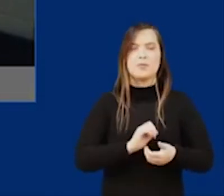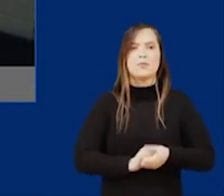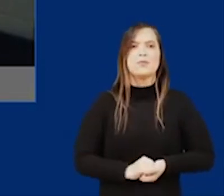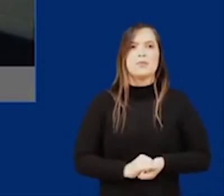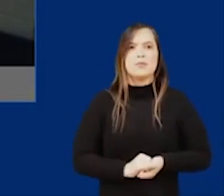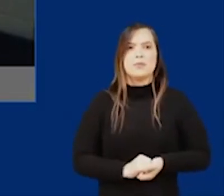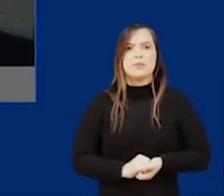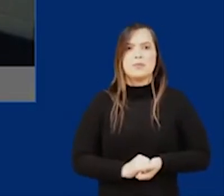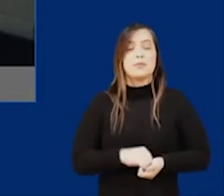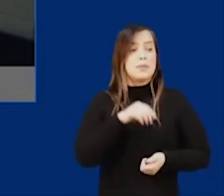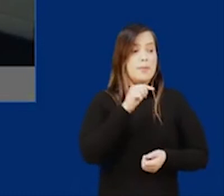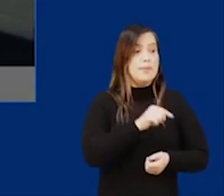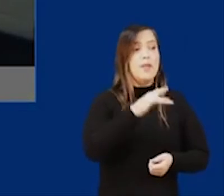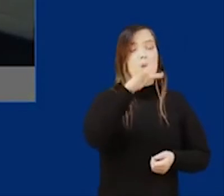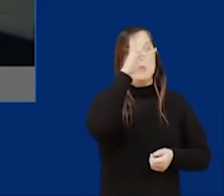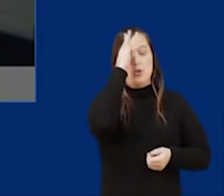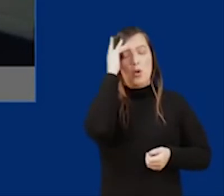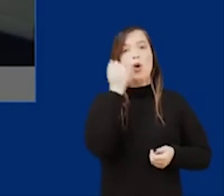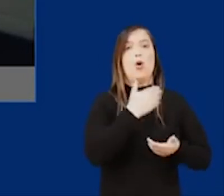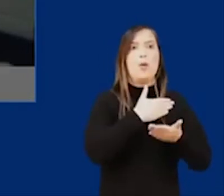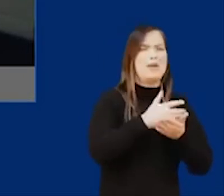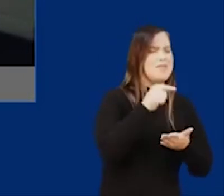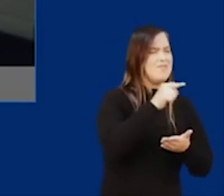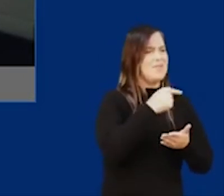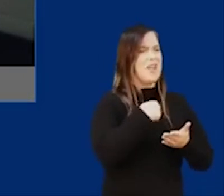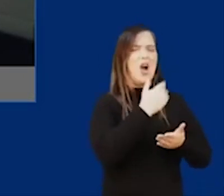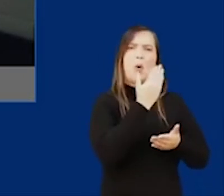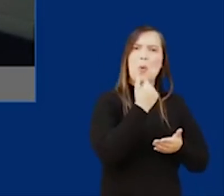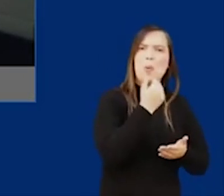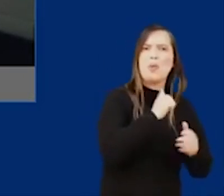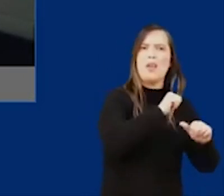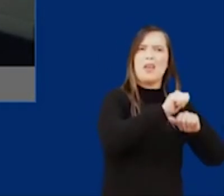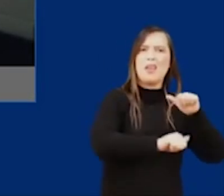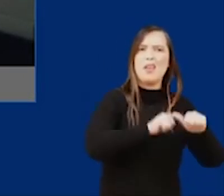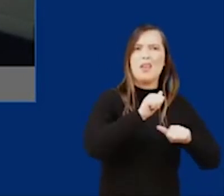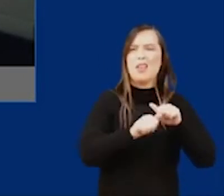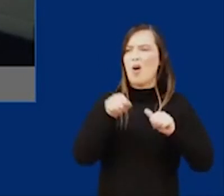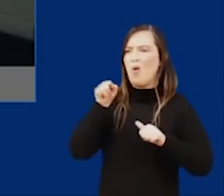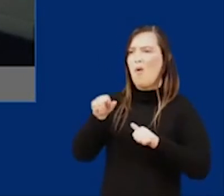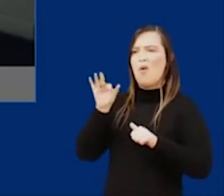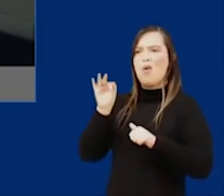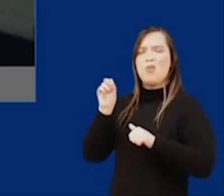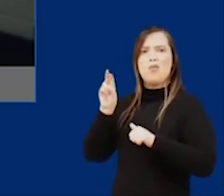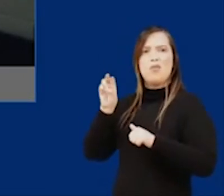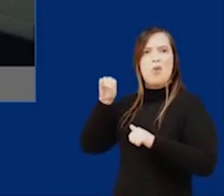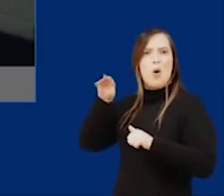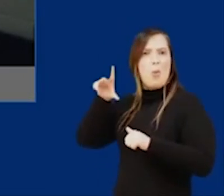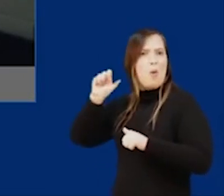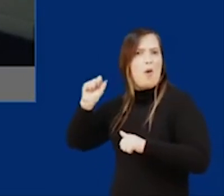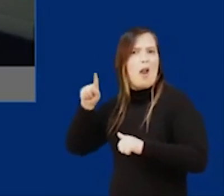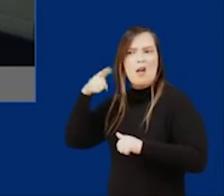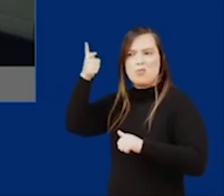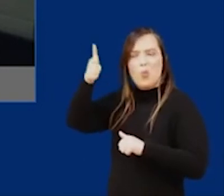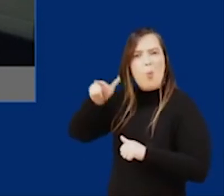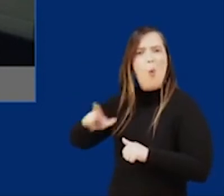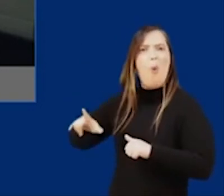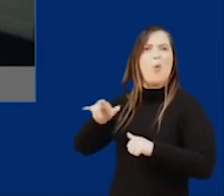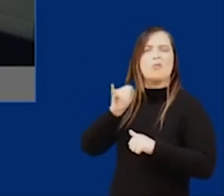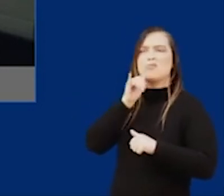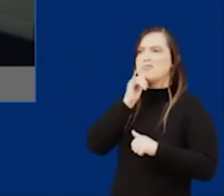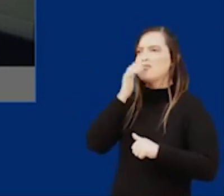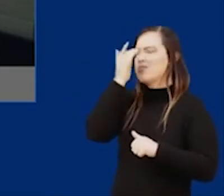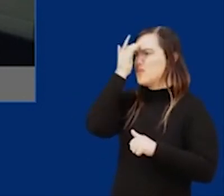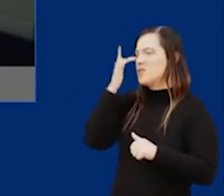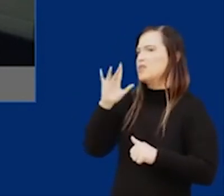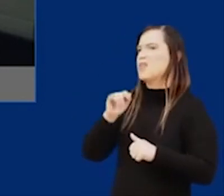daí a pessoa começa a associar que é porque está comendo comida e também quer associar fórmula. Então a pergunta aí de um dos ouvintes é o que a gente